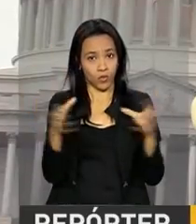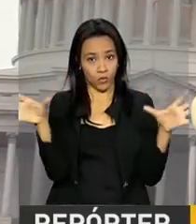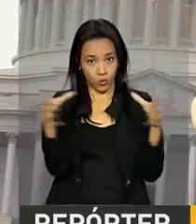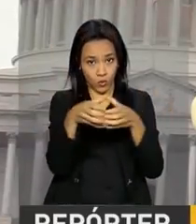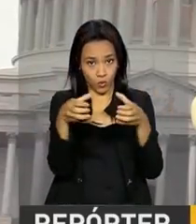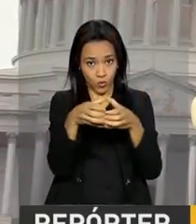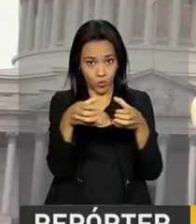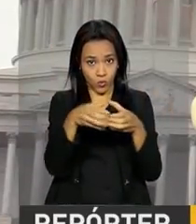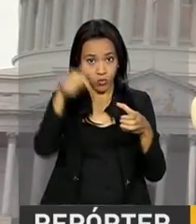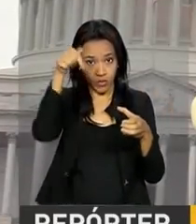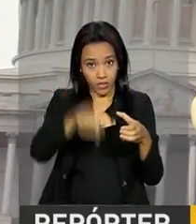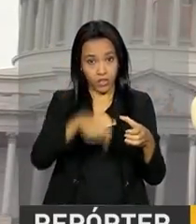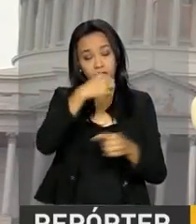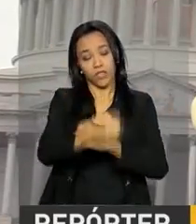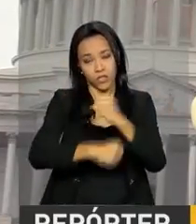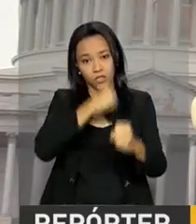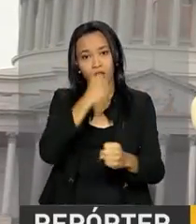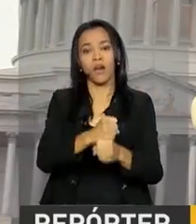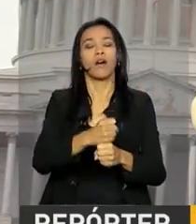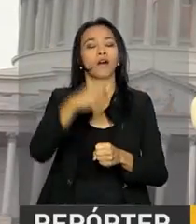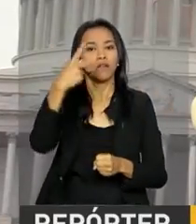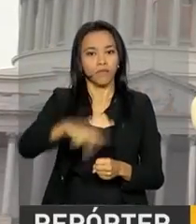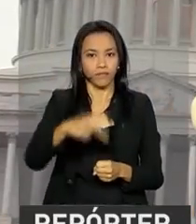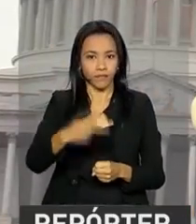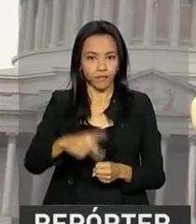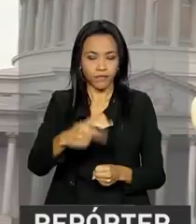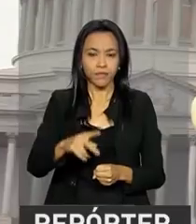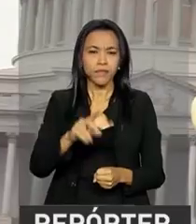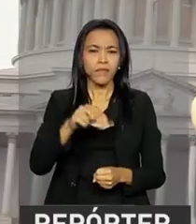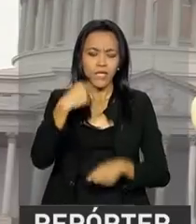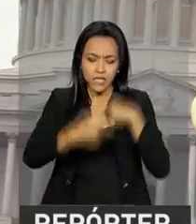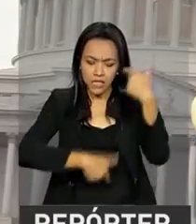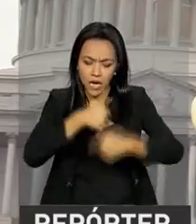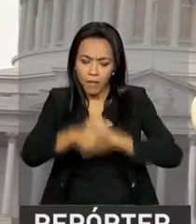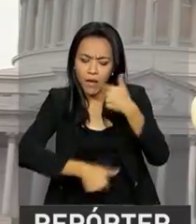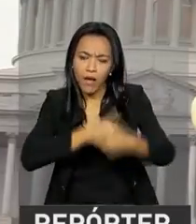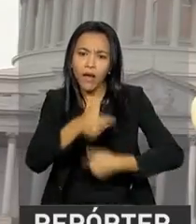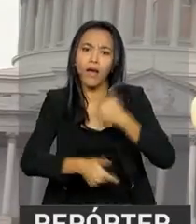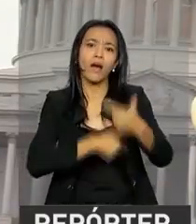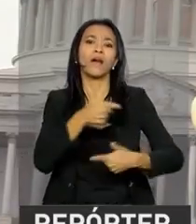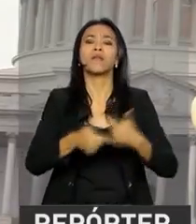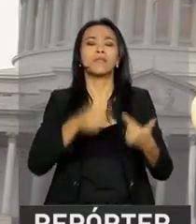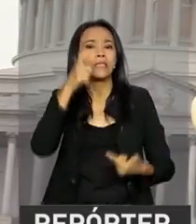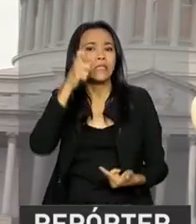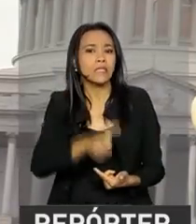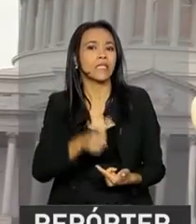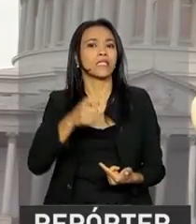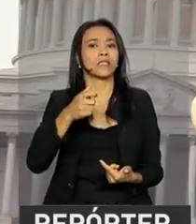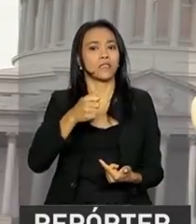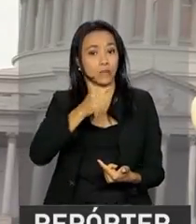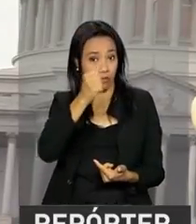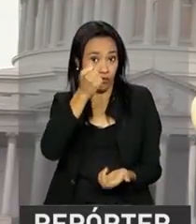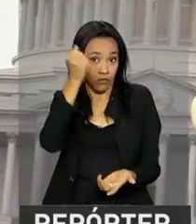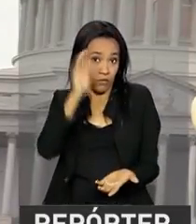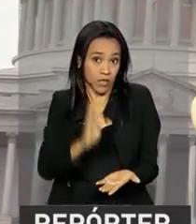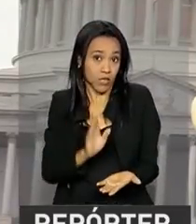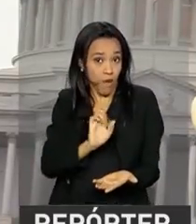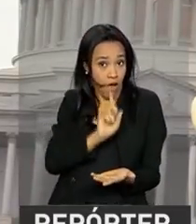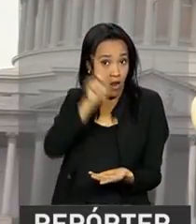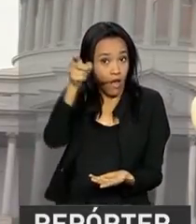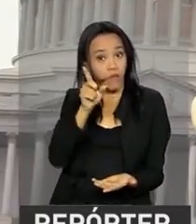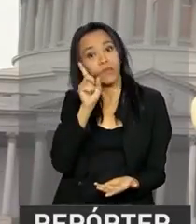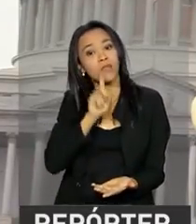neste ano legislativo norte-americano eles trabalham pelo interesse do brasil nos estados unidos